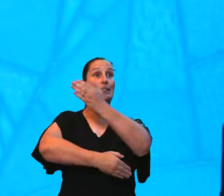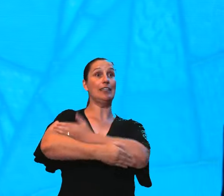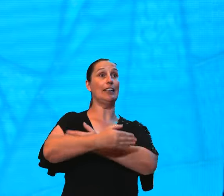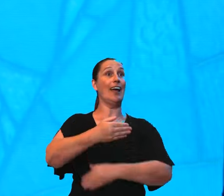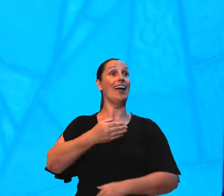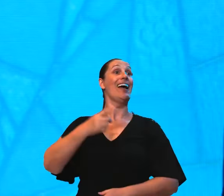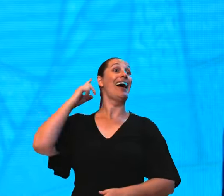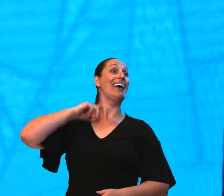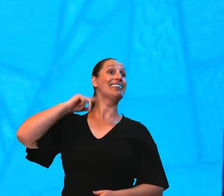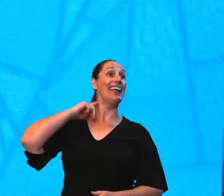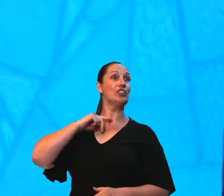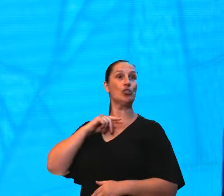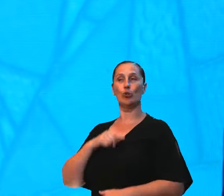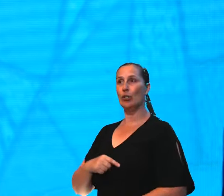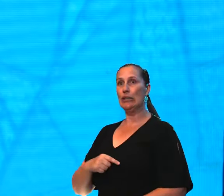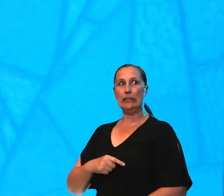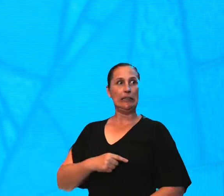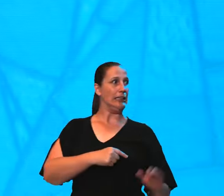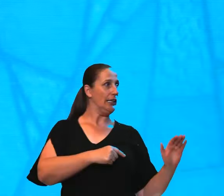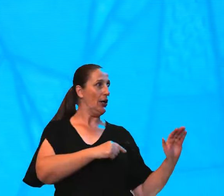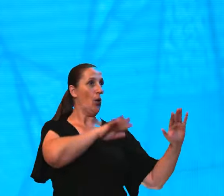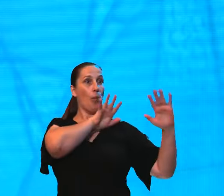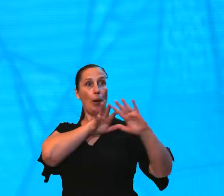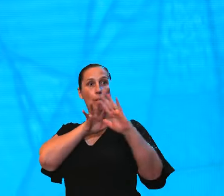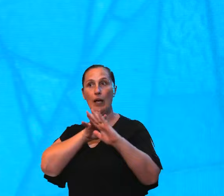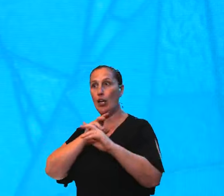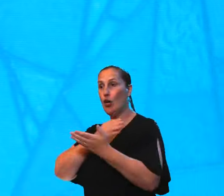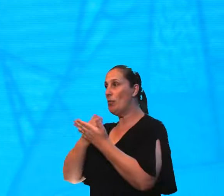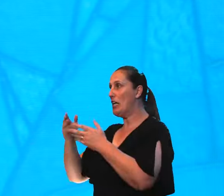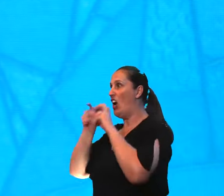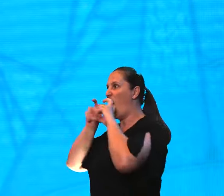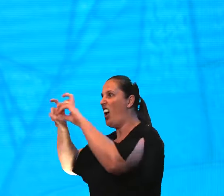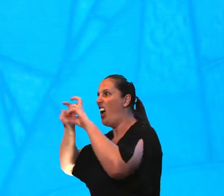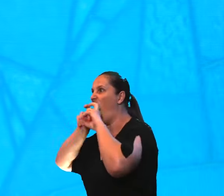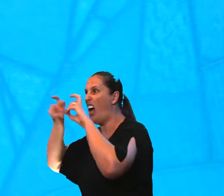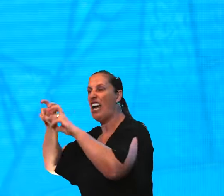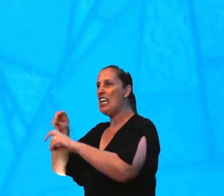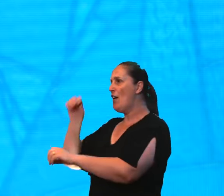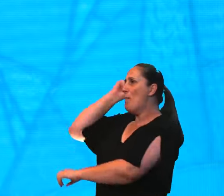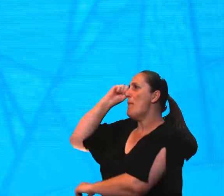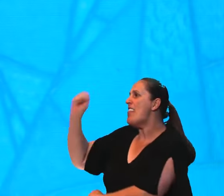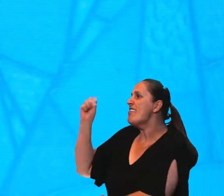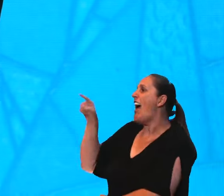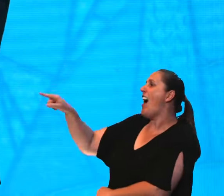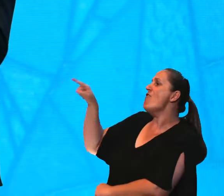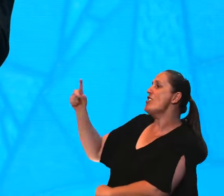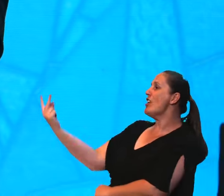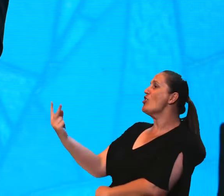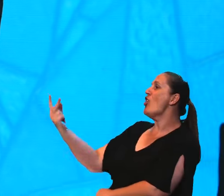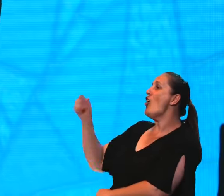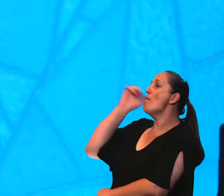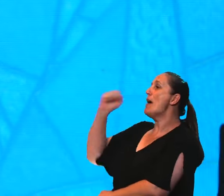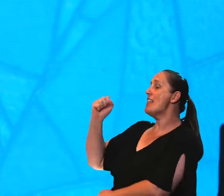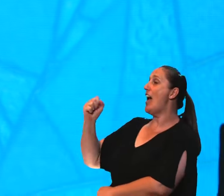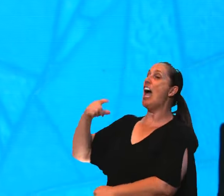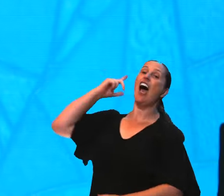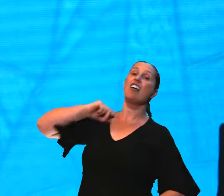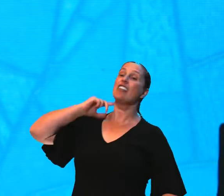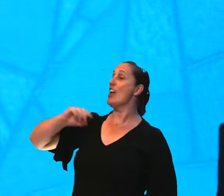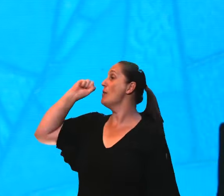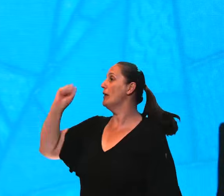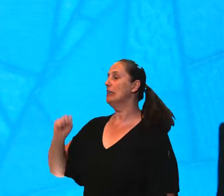olharam pra gente viram Demônios em nós e começaram a gritar e gritar e vou matar e jogar pedra e eu só orava senhor